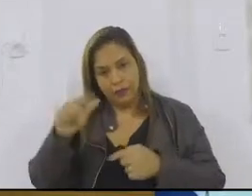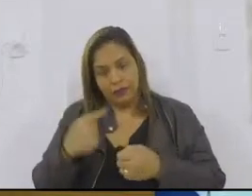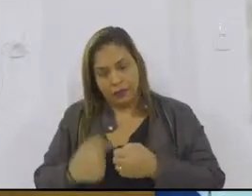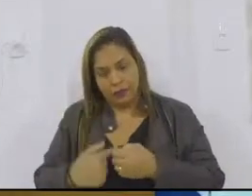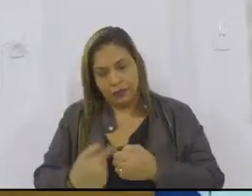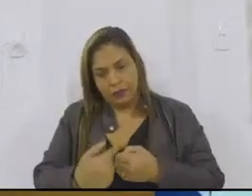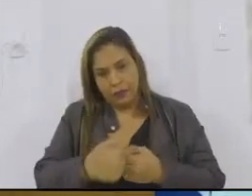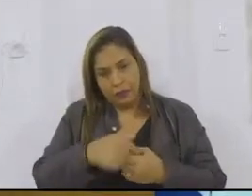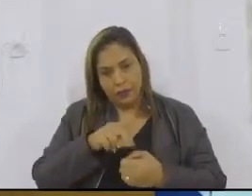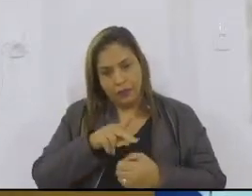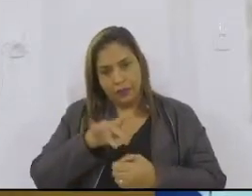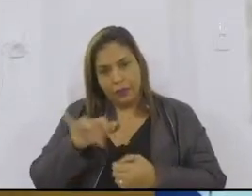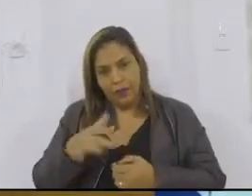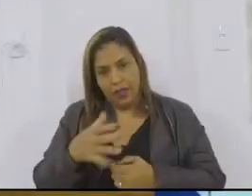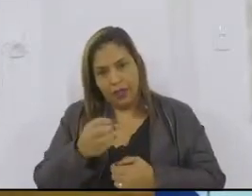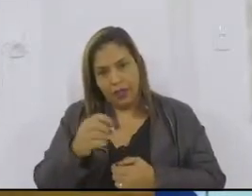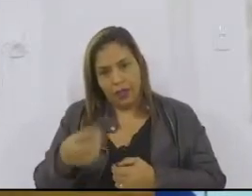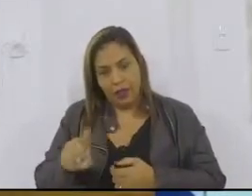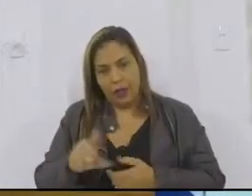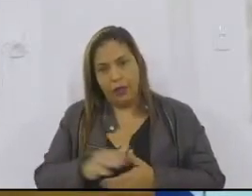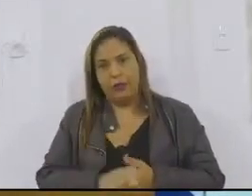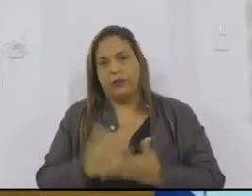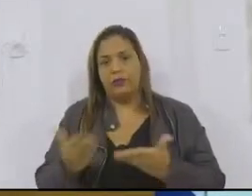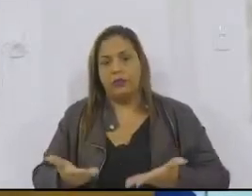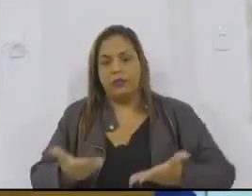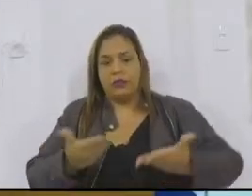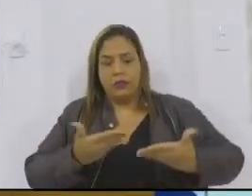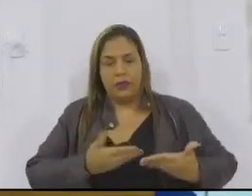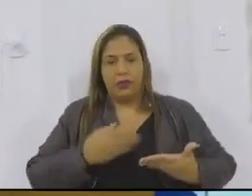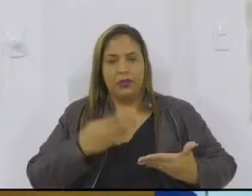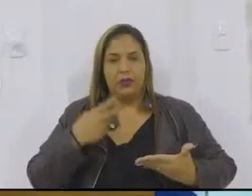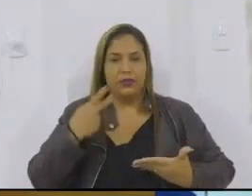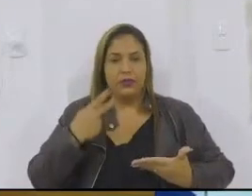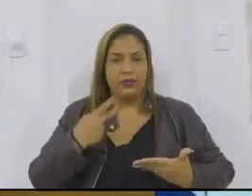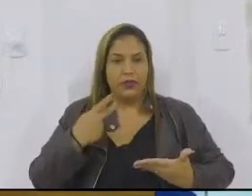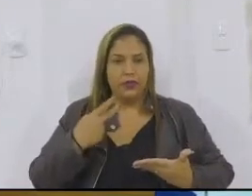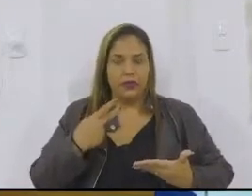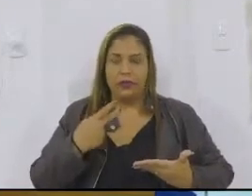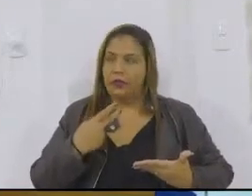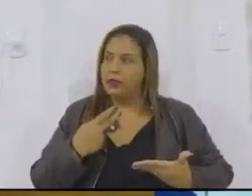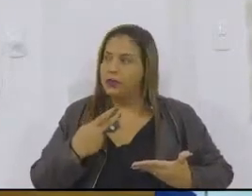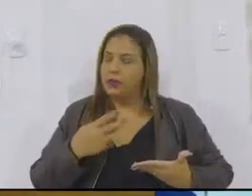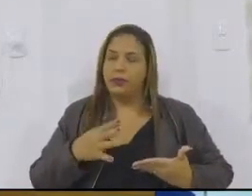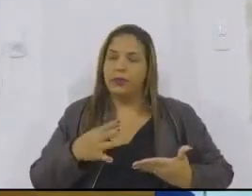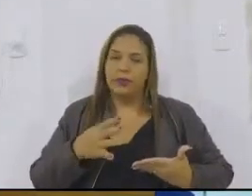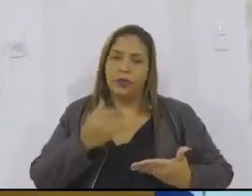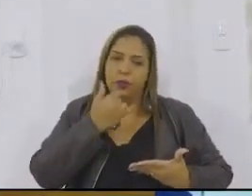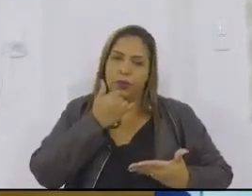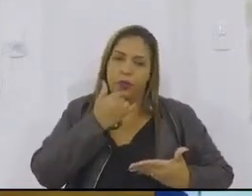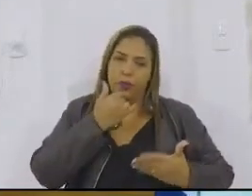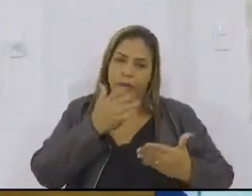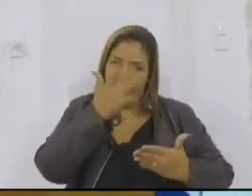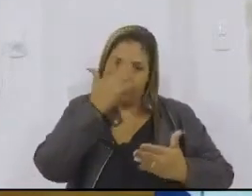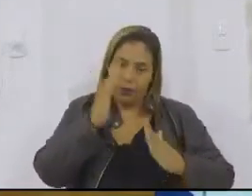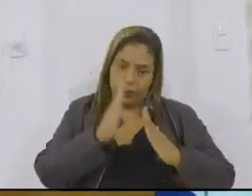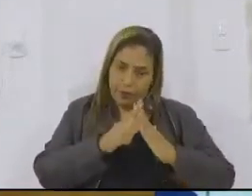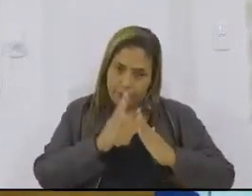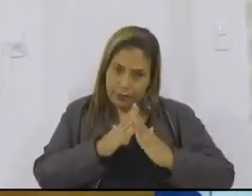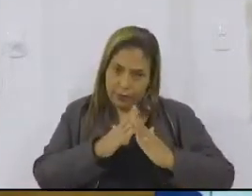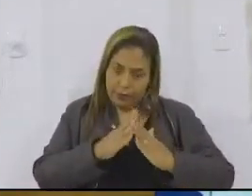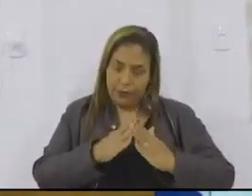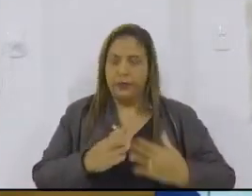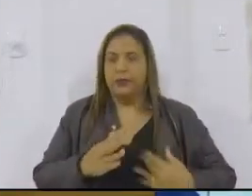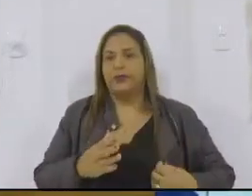Pinhão e recebemos a visita de um morador ali da rua Joaquim Maia, nos comunicando sobre